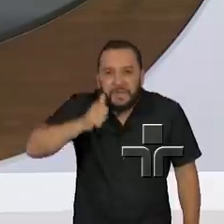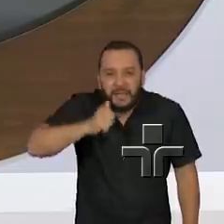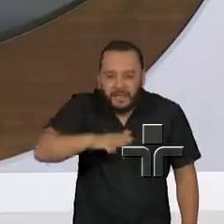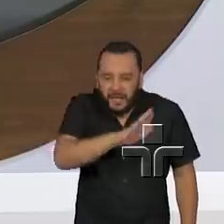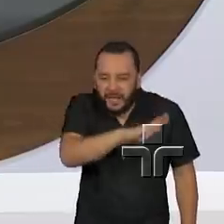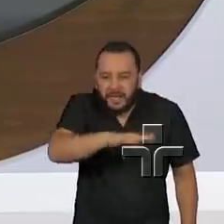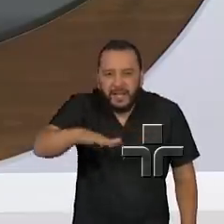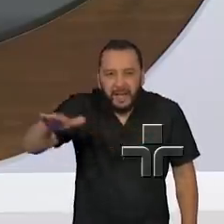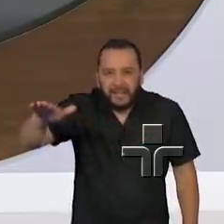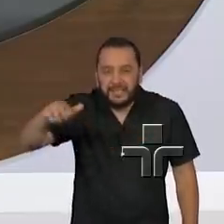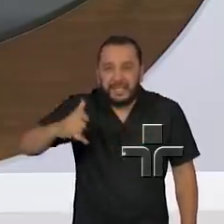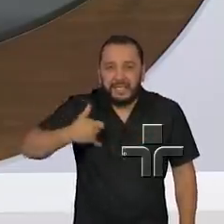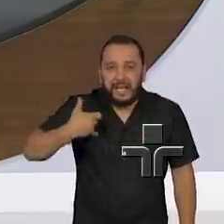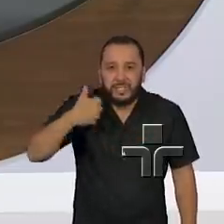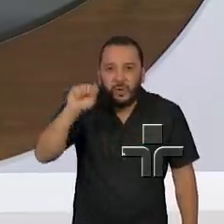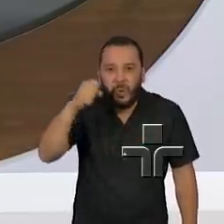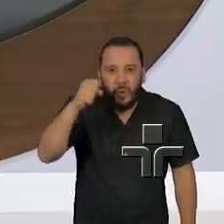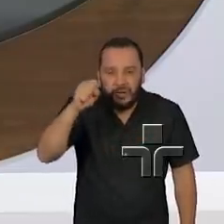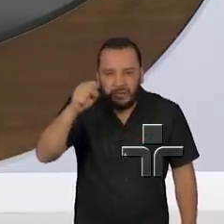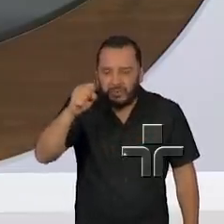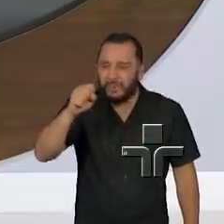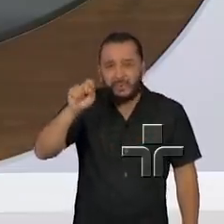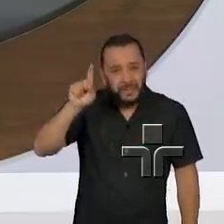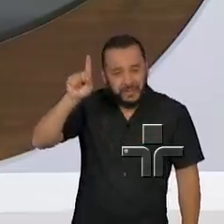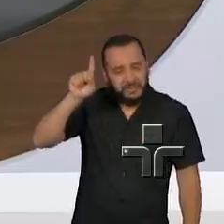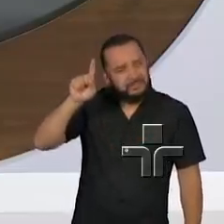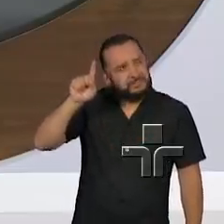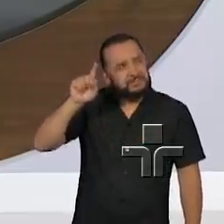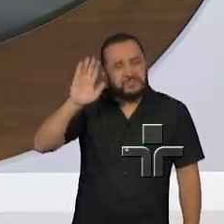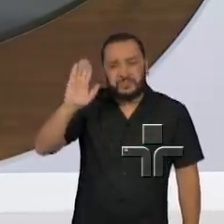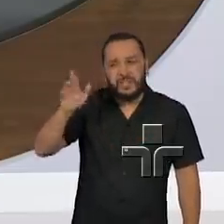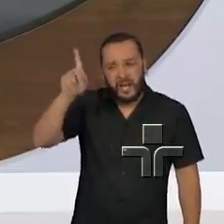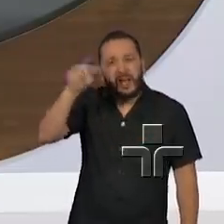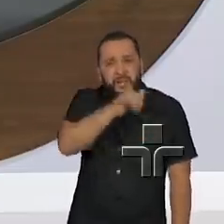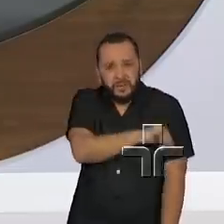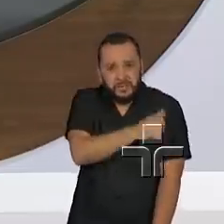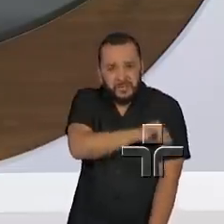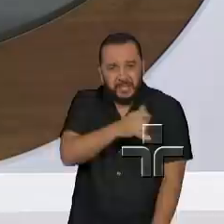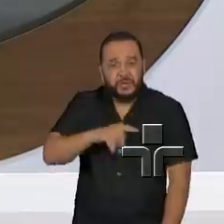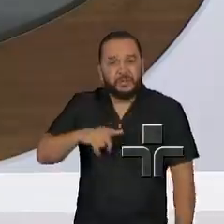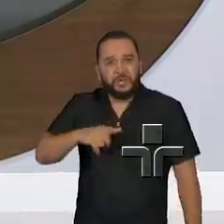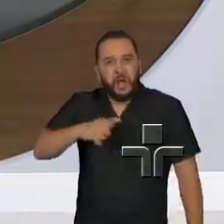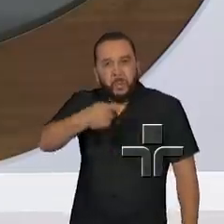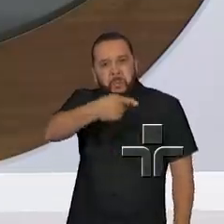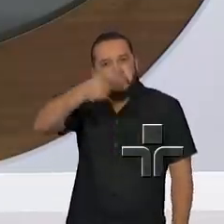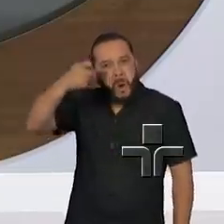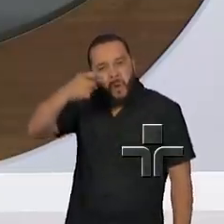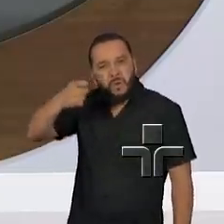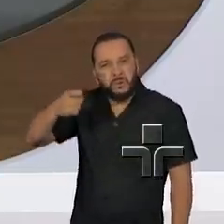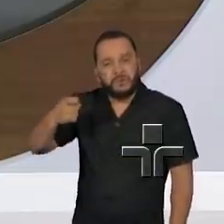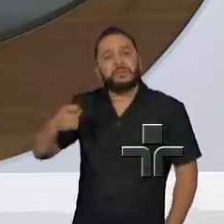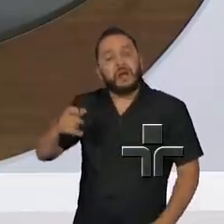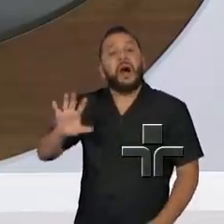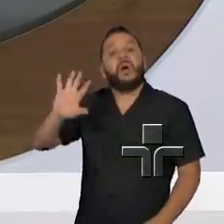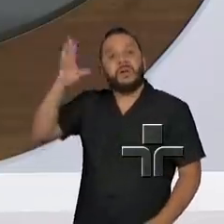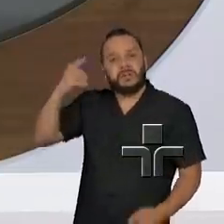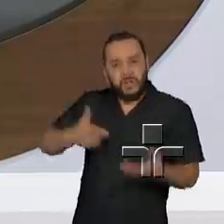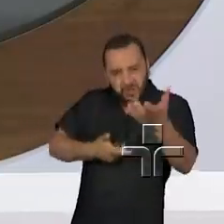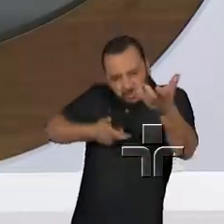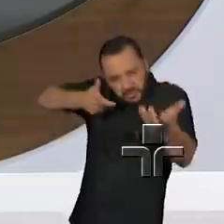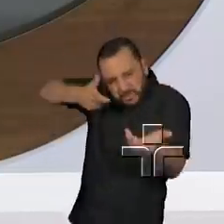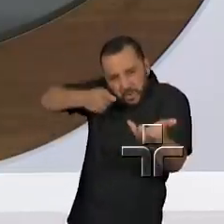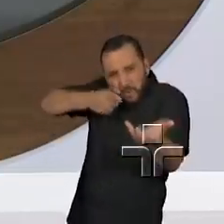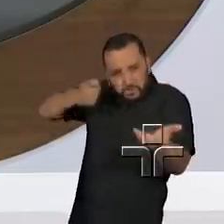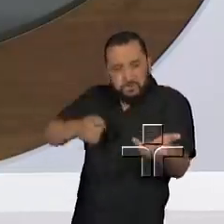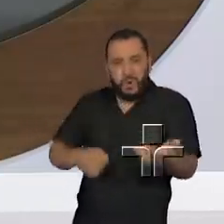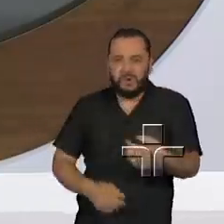criança, 8 anos, se não me engano, 8 anos. Ela foi assassinada, tomou um tiro de fuzil pelas